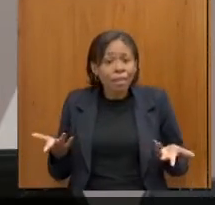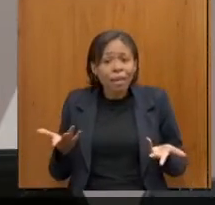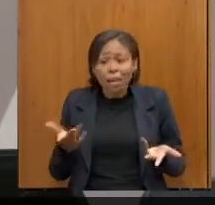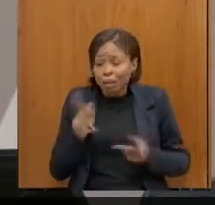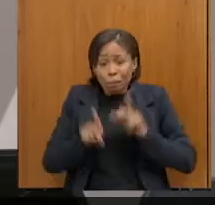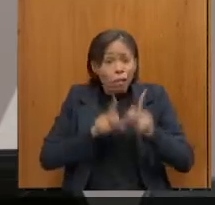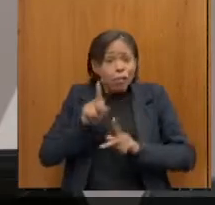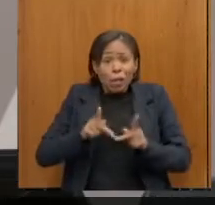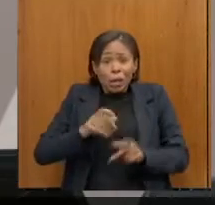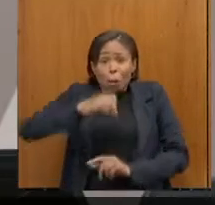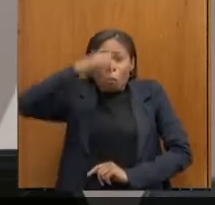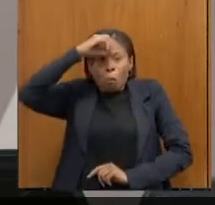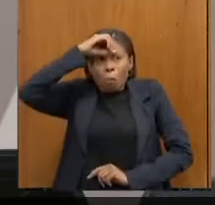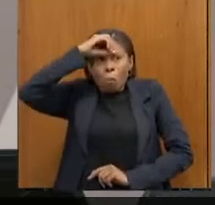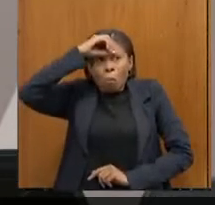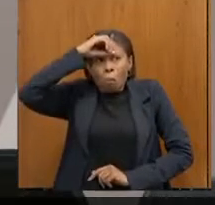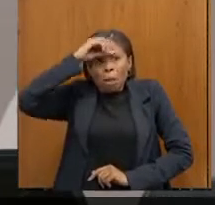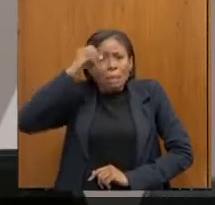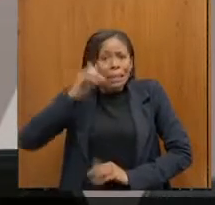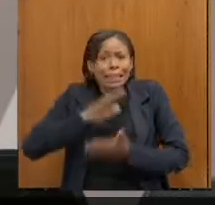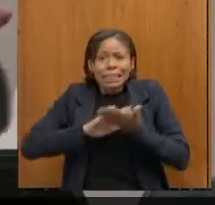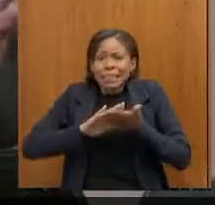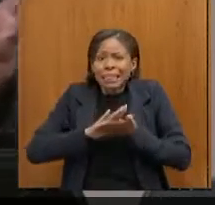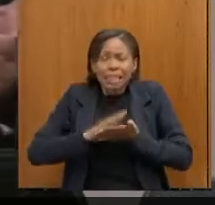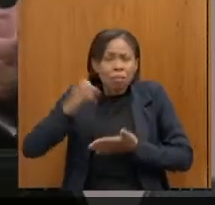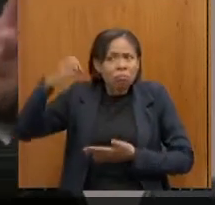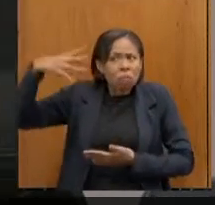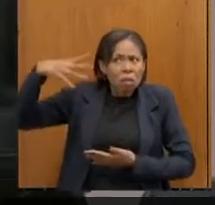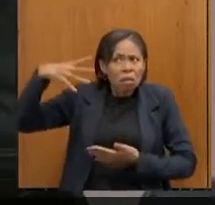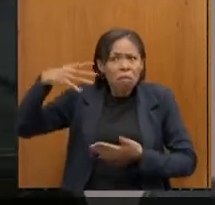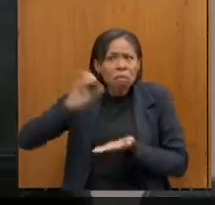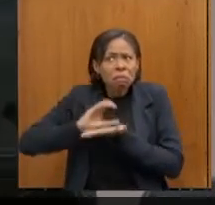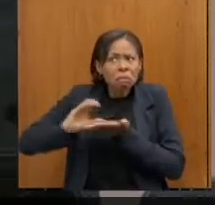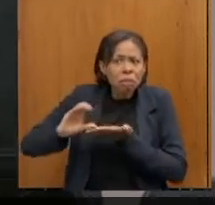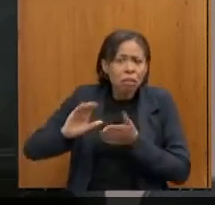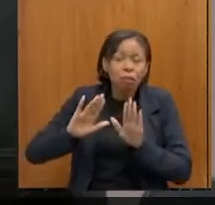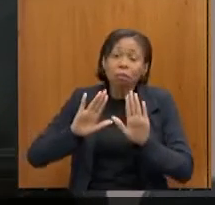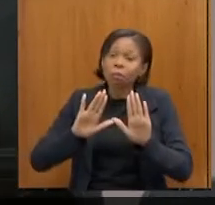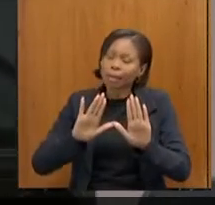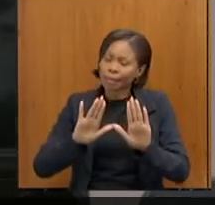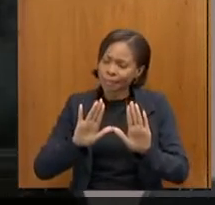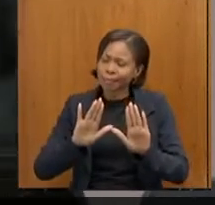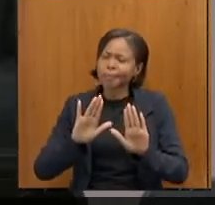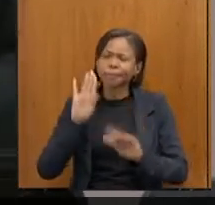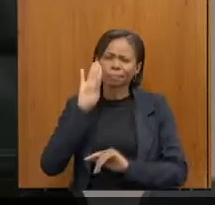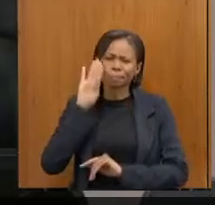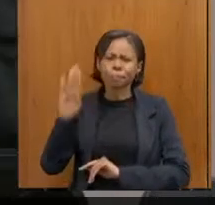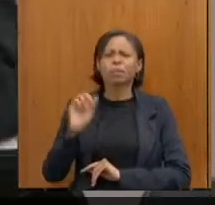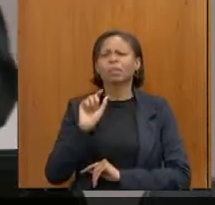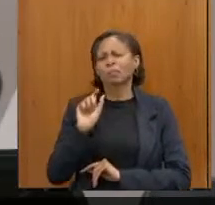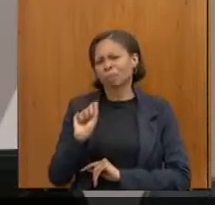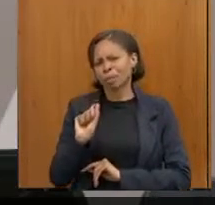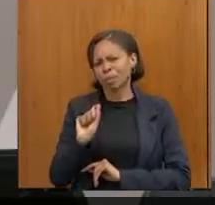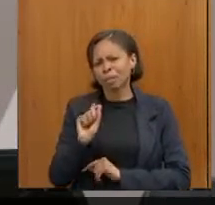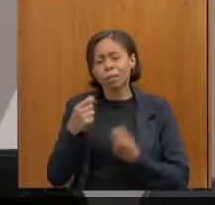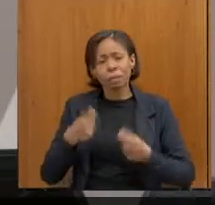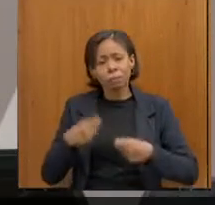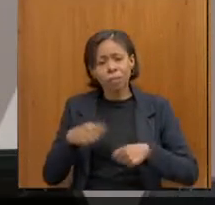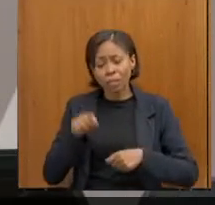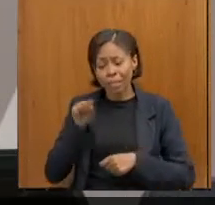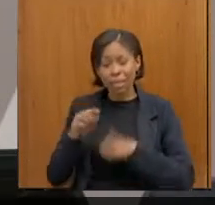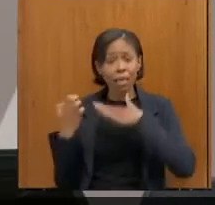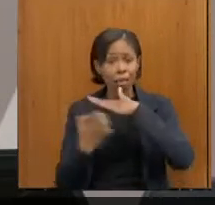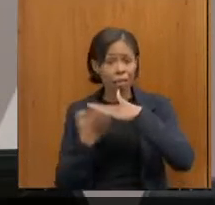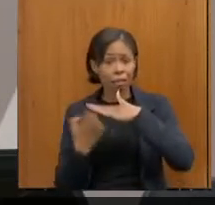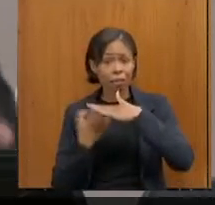entendo de energia de expansão de investimento Claro que não é mas sobretudo nós temos que temos uma